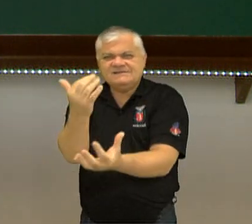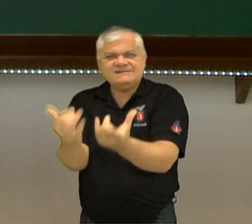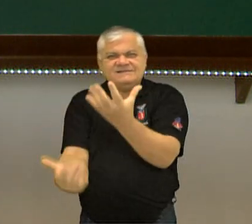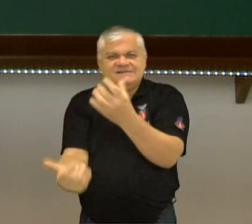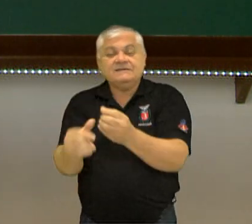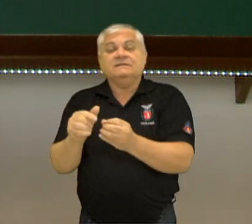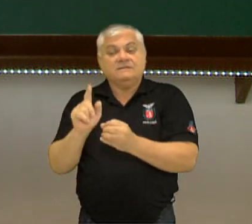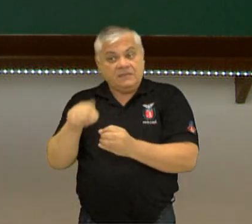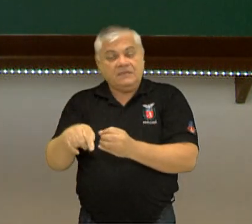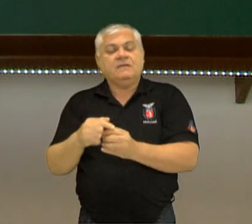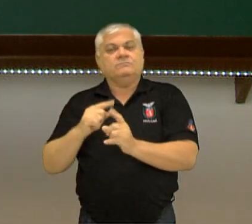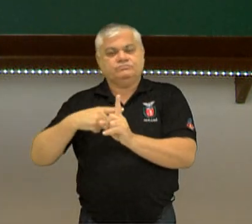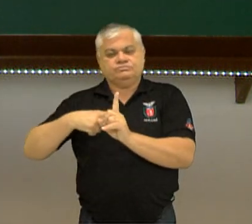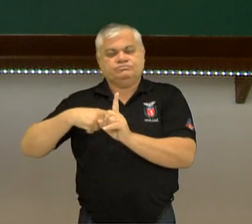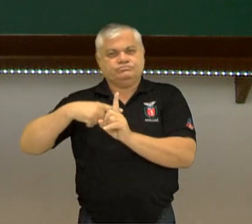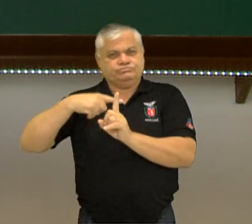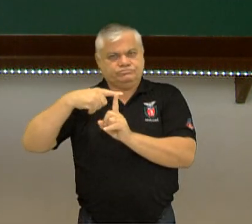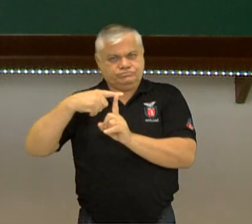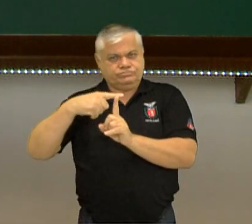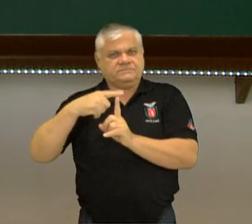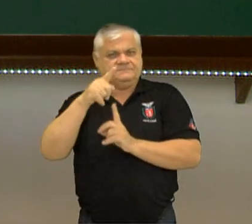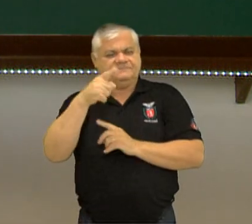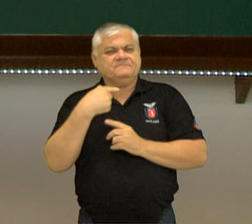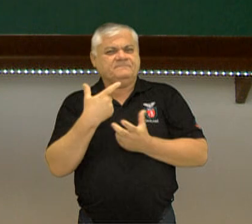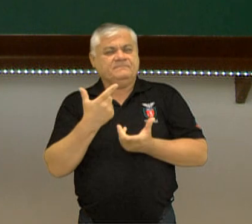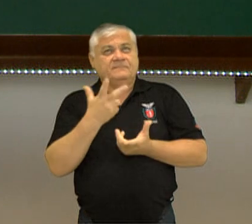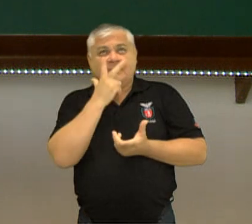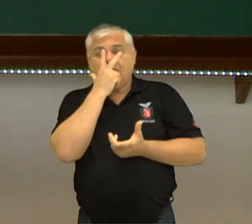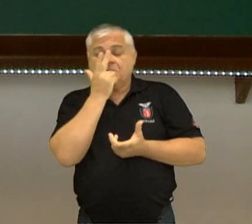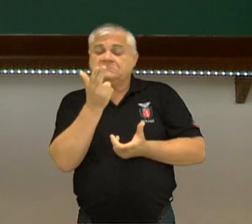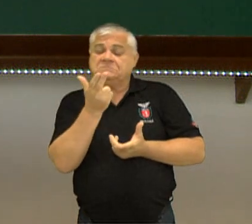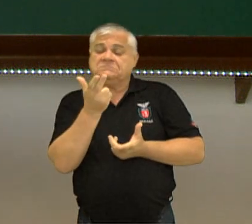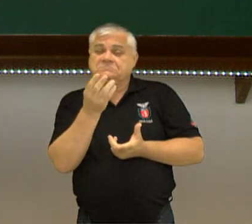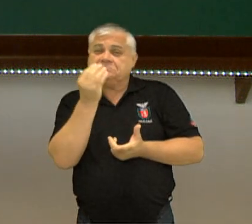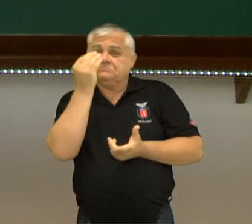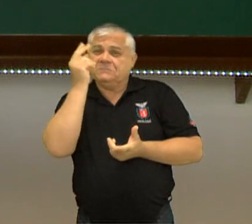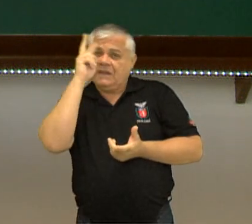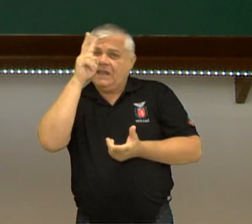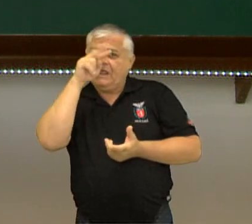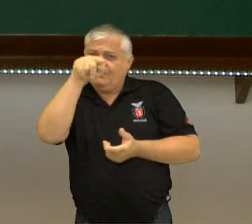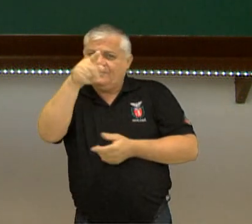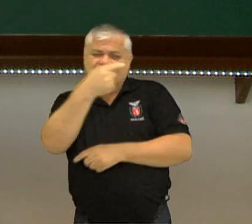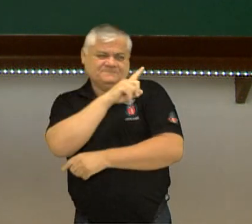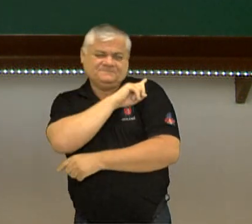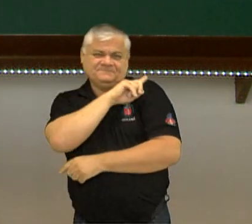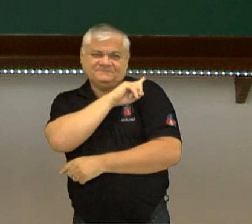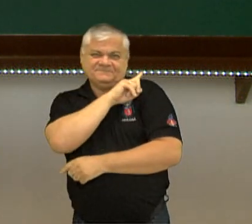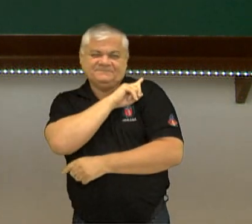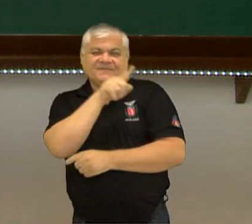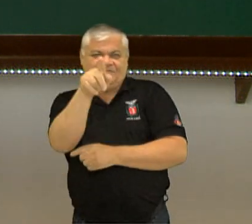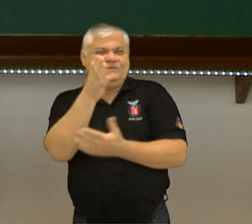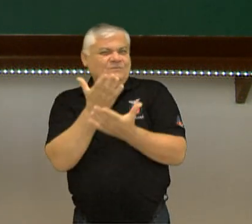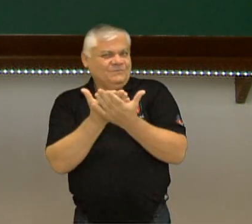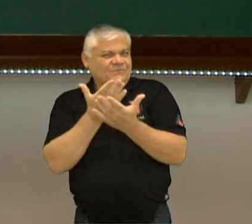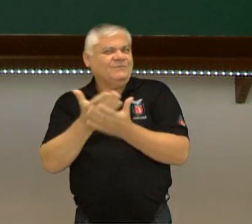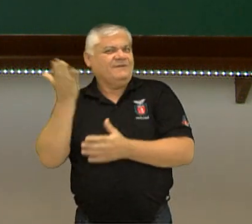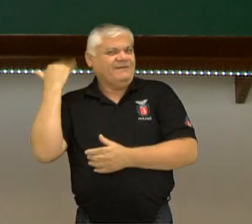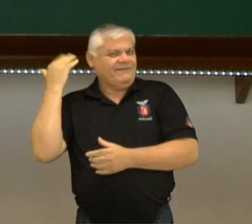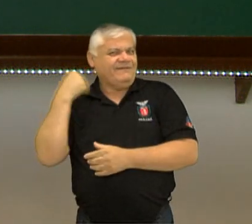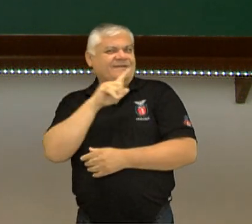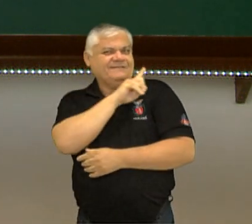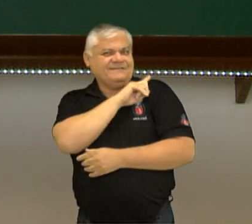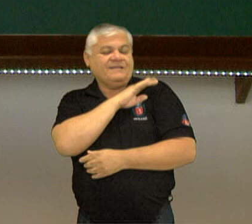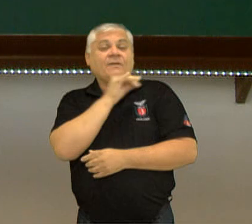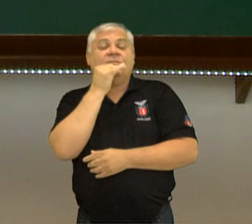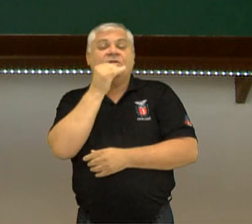agitação, não sei se você lembra, eu espero que sim, que na primeira série você estudou que quando um corpo